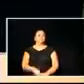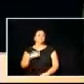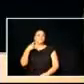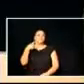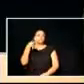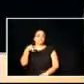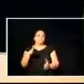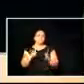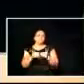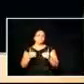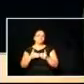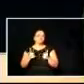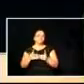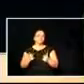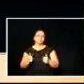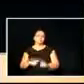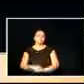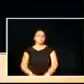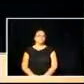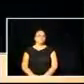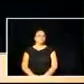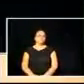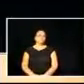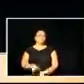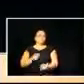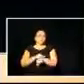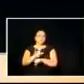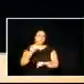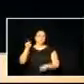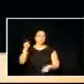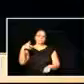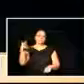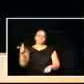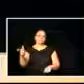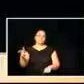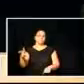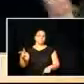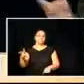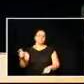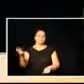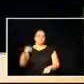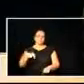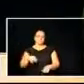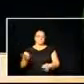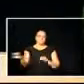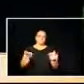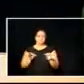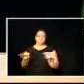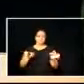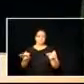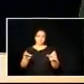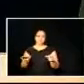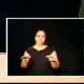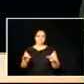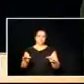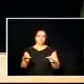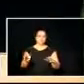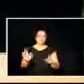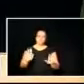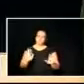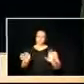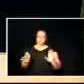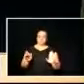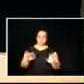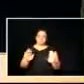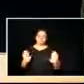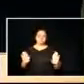o que a gente vê que falta da outra categoria, que chega aqui para nós, né, projetos para remendar a construção do governo. A preocupação nossa é